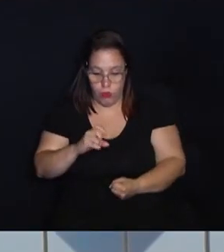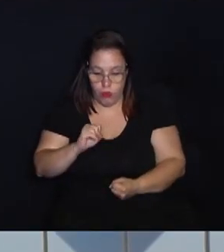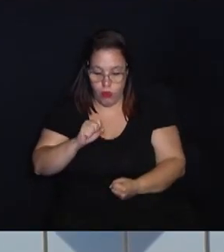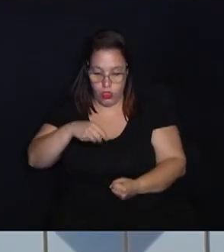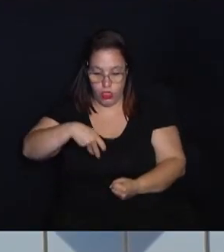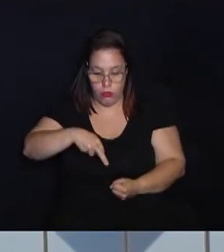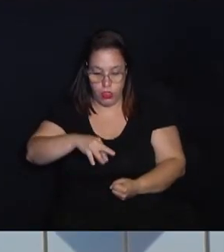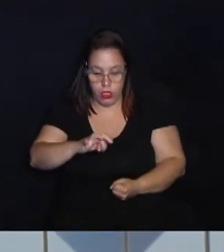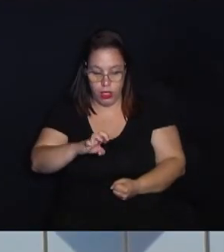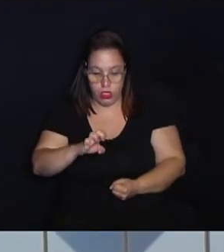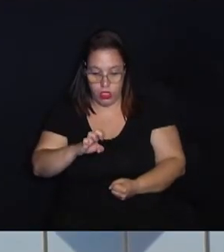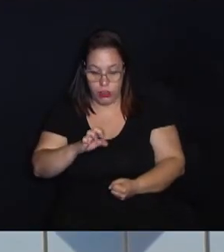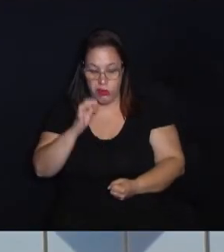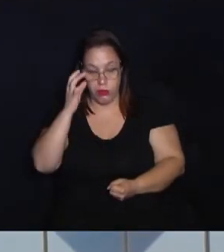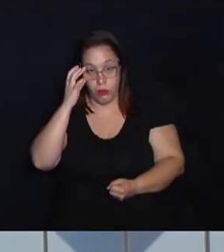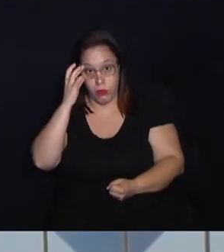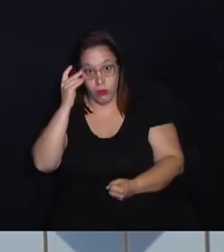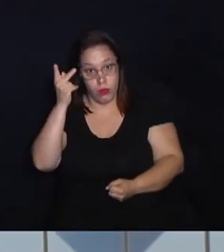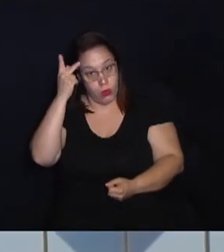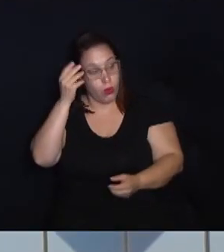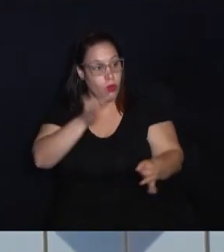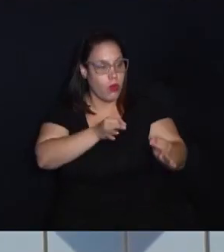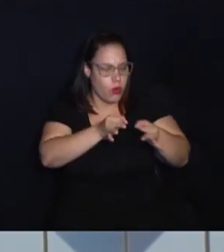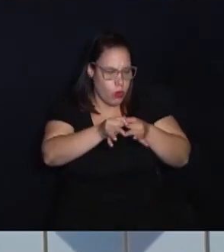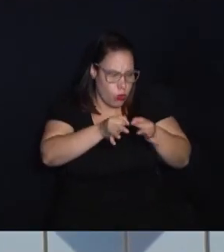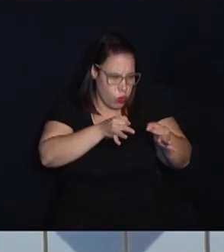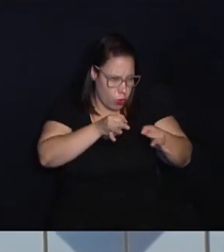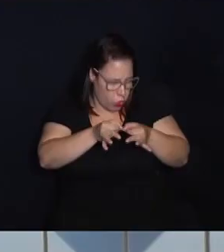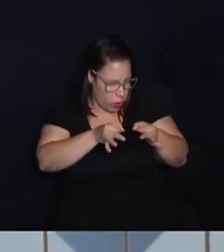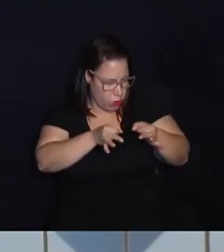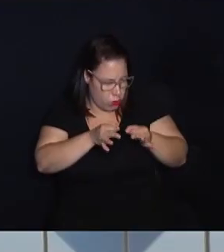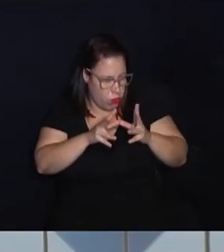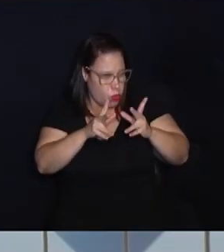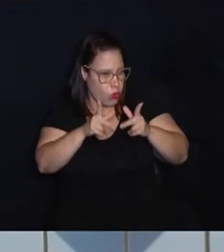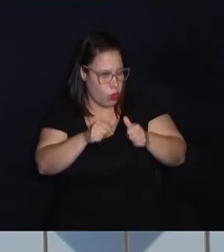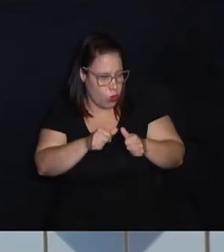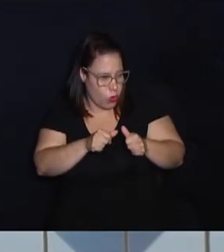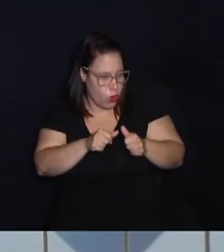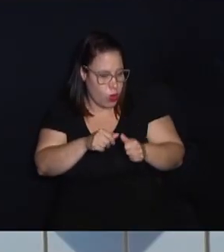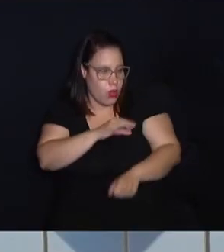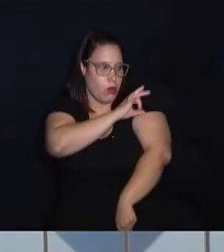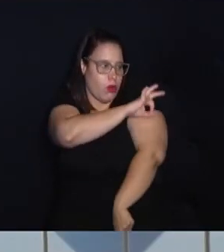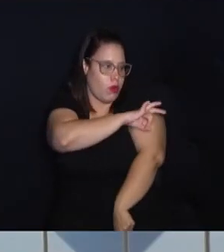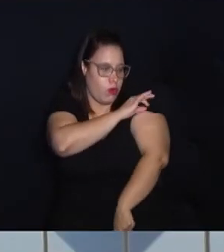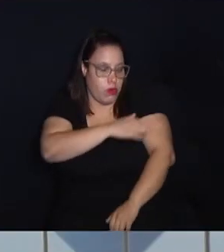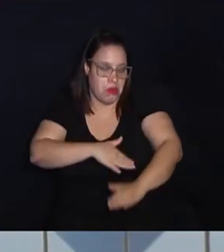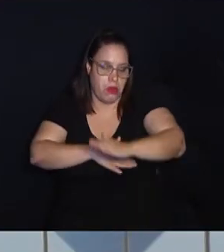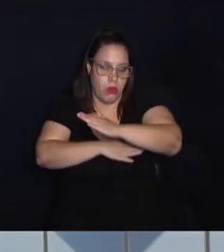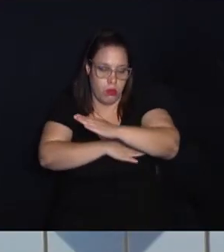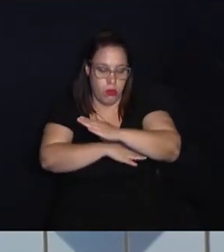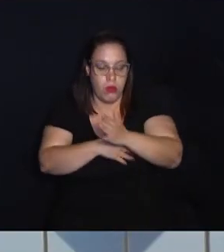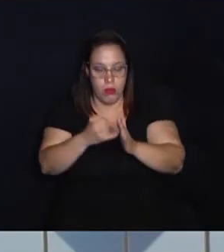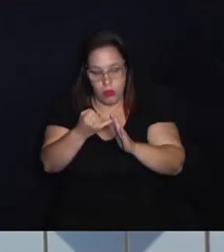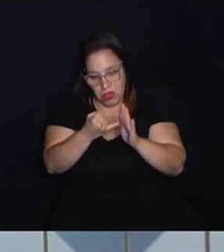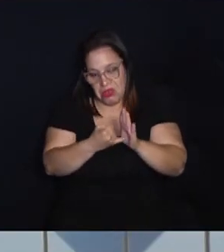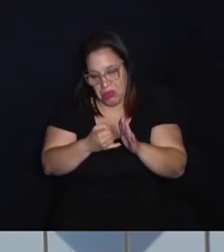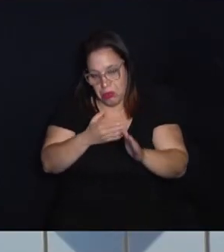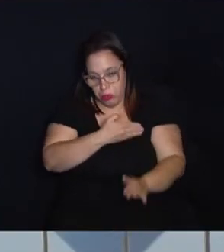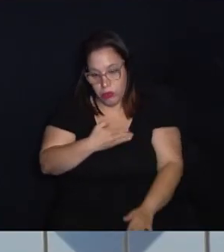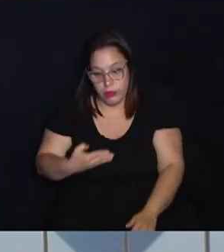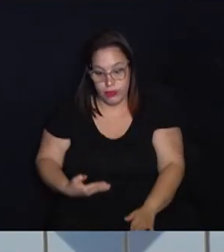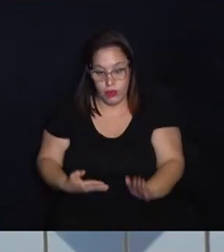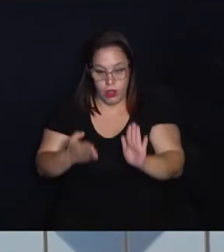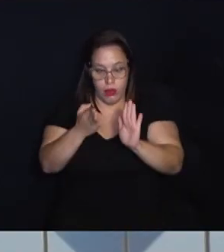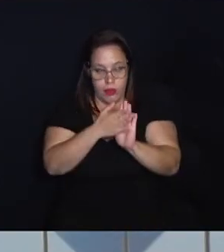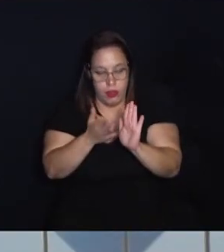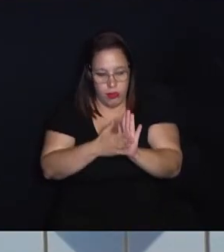São Paulo, que é o órgão que faz o controle e a fiscalização de todas as prefeituras, câmaras e entes públicos, né, tem um critério